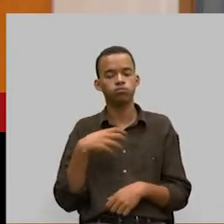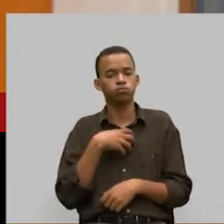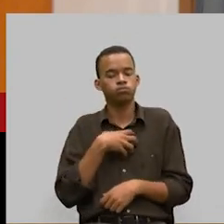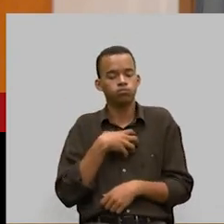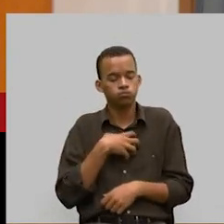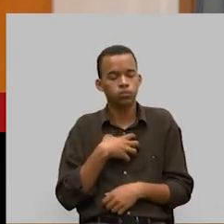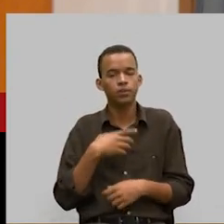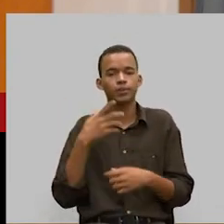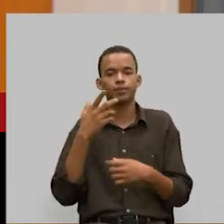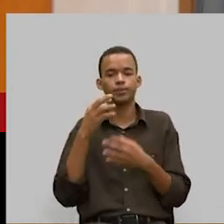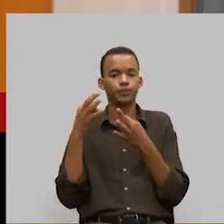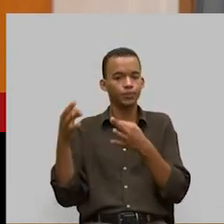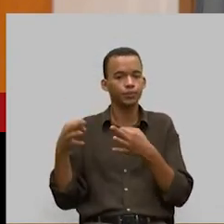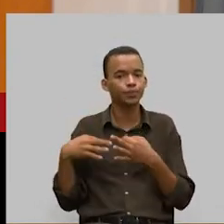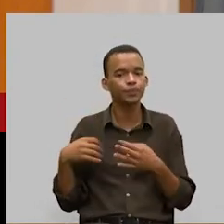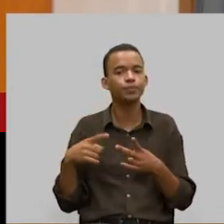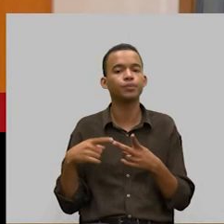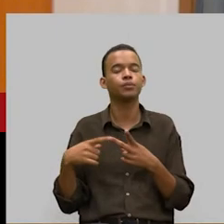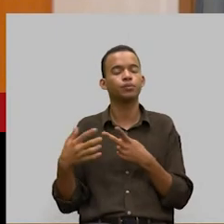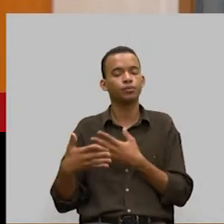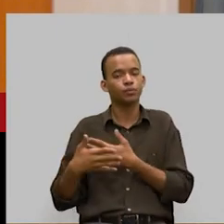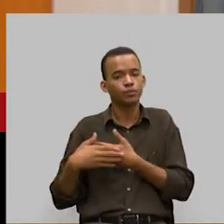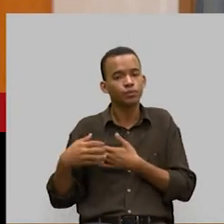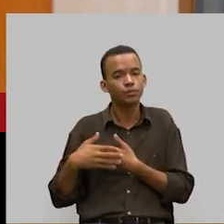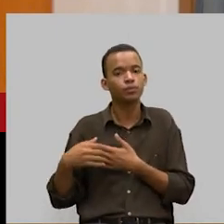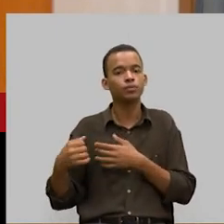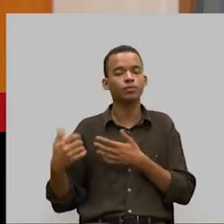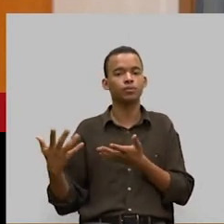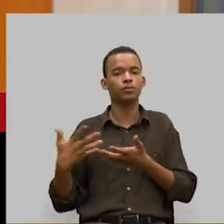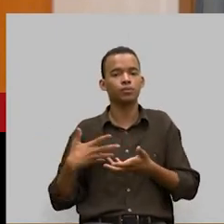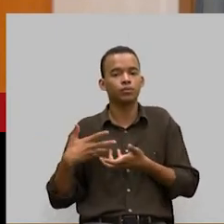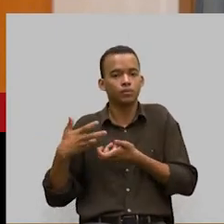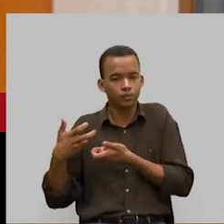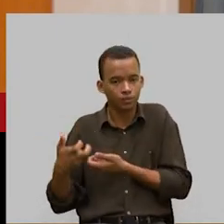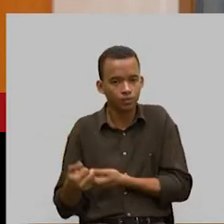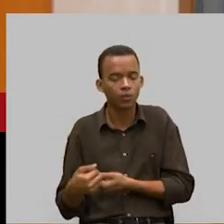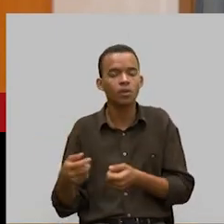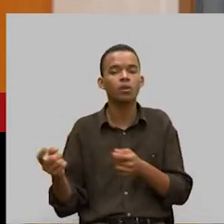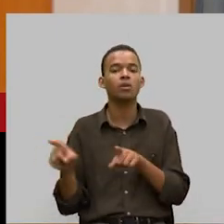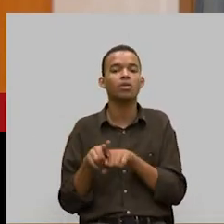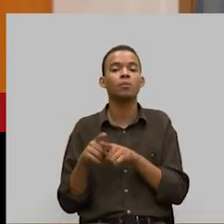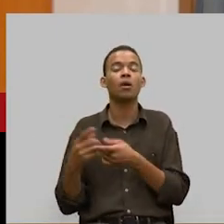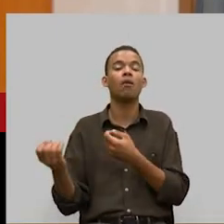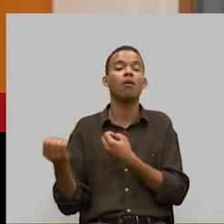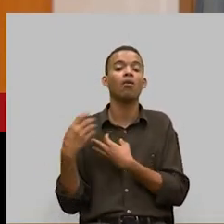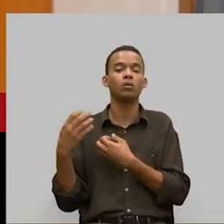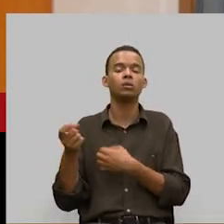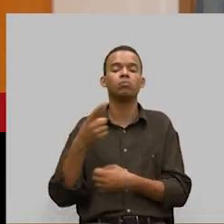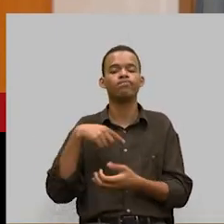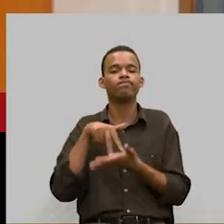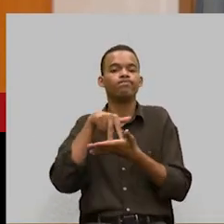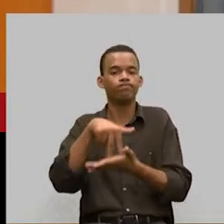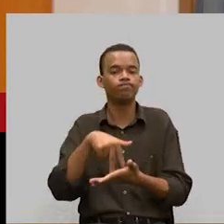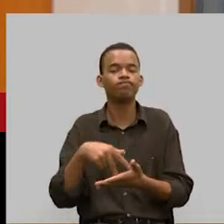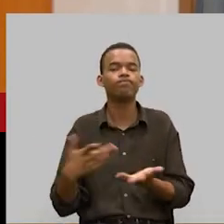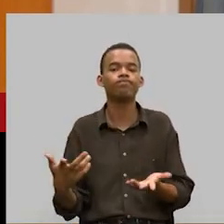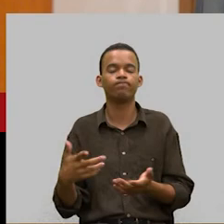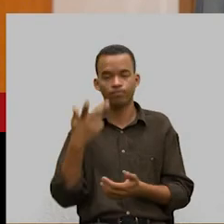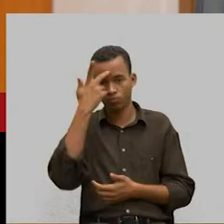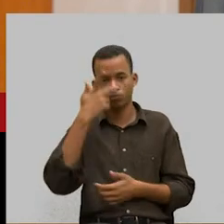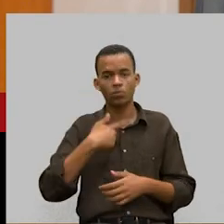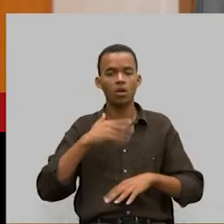ouvidos acolhidos eh somos ensinados a nos impor somos ensinados a ter